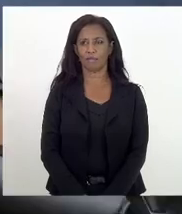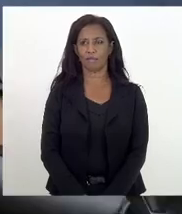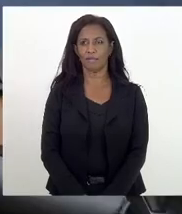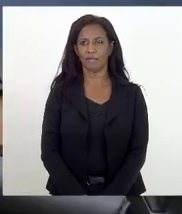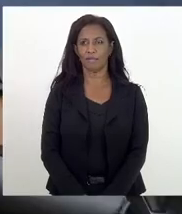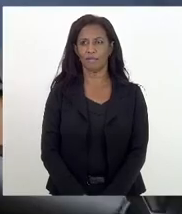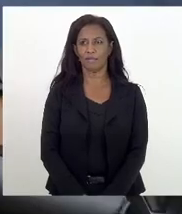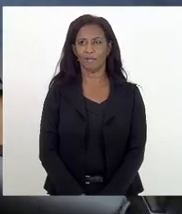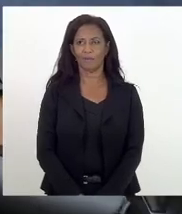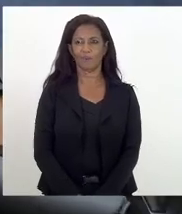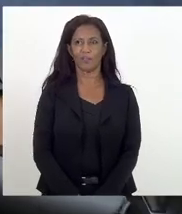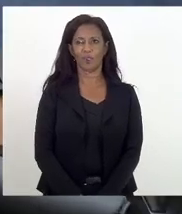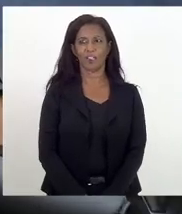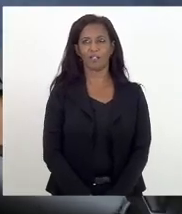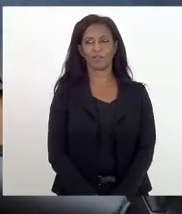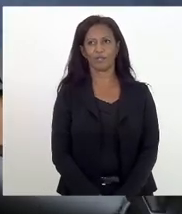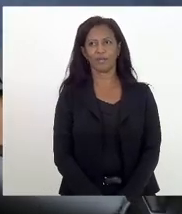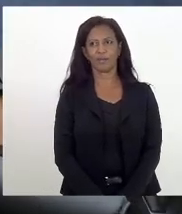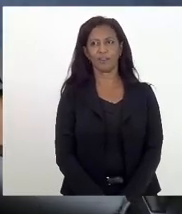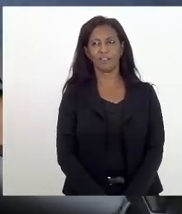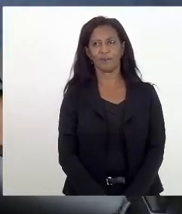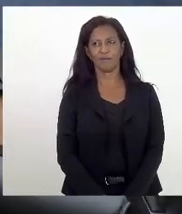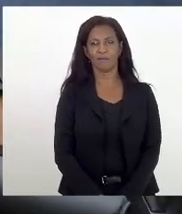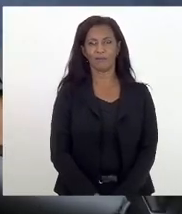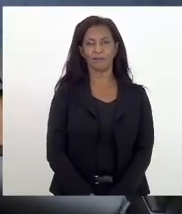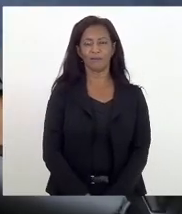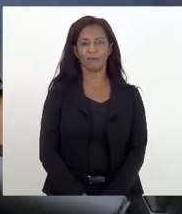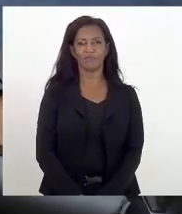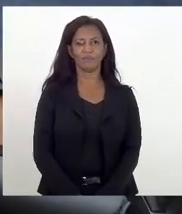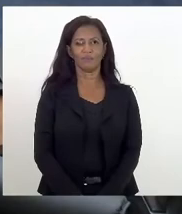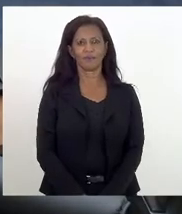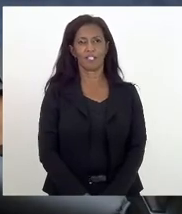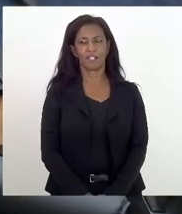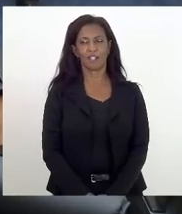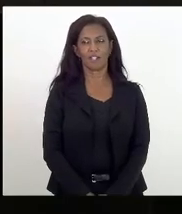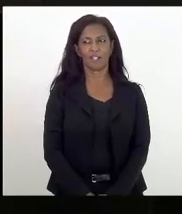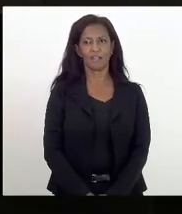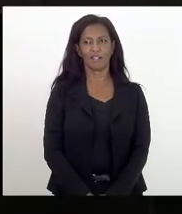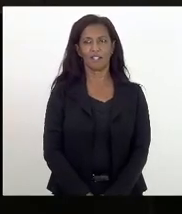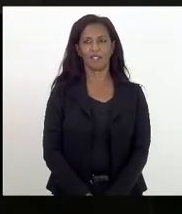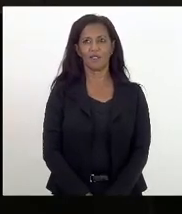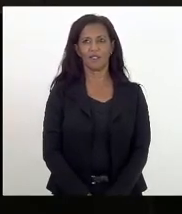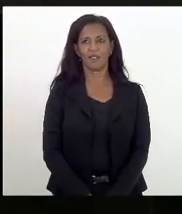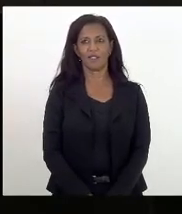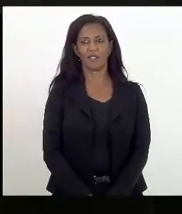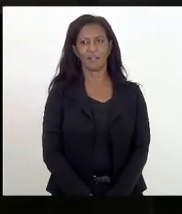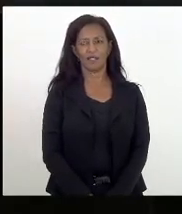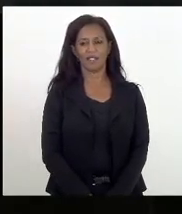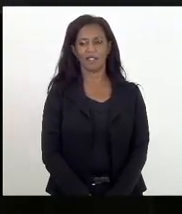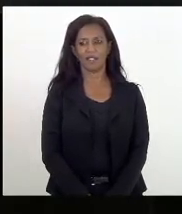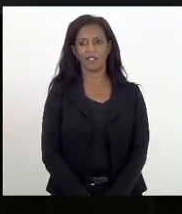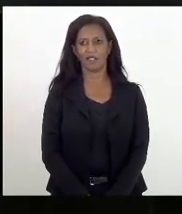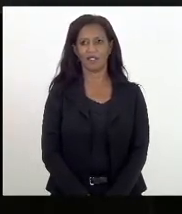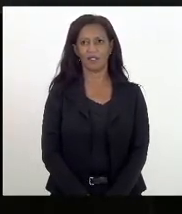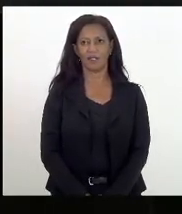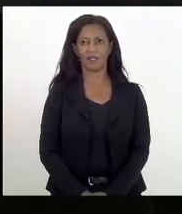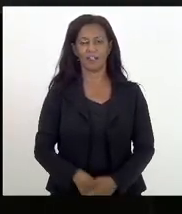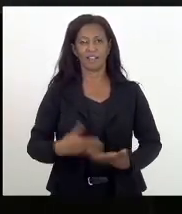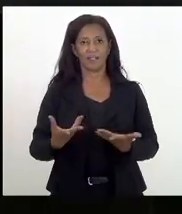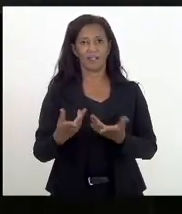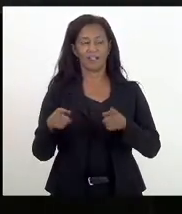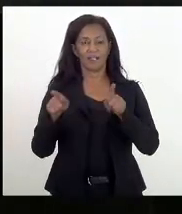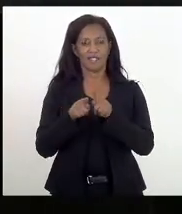a Random alô alô construção das RT um investimento